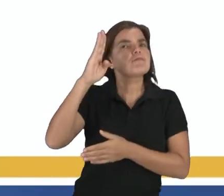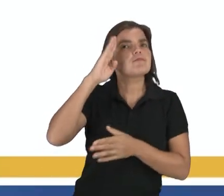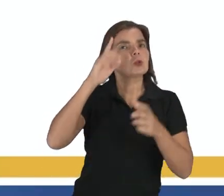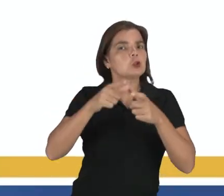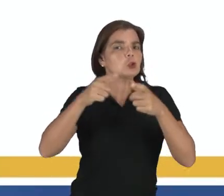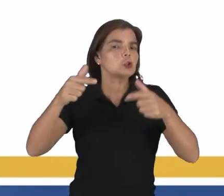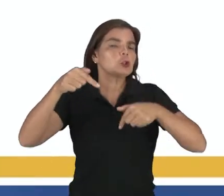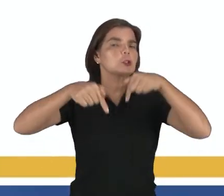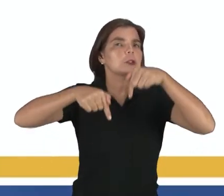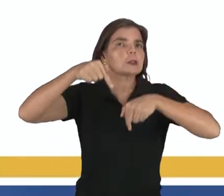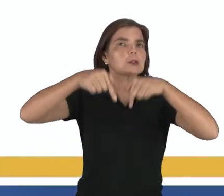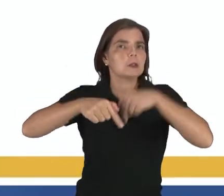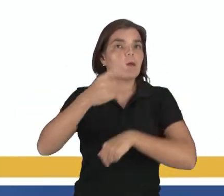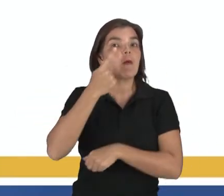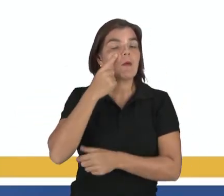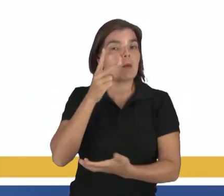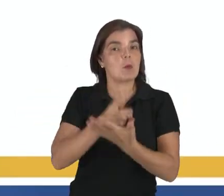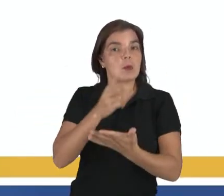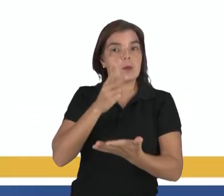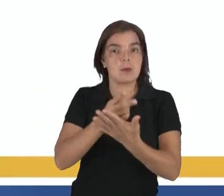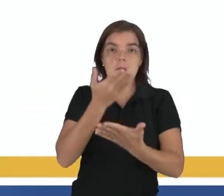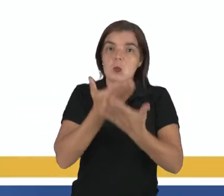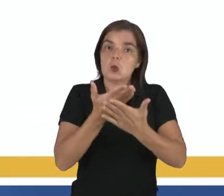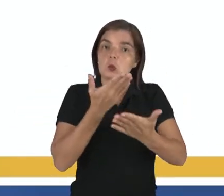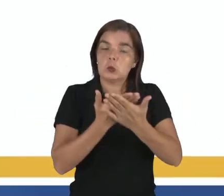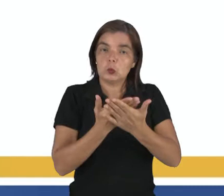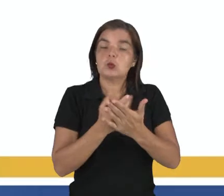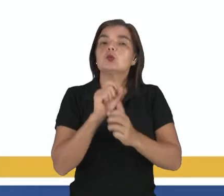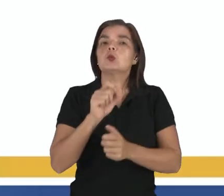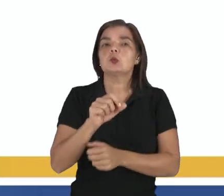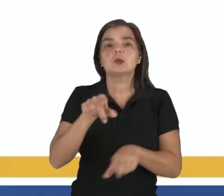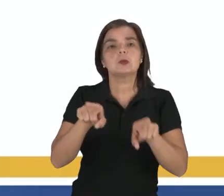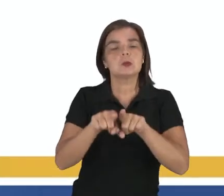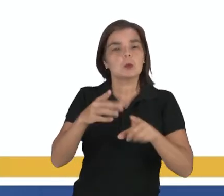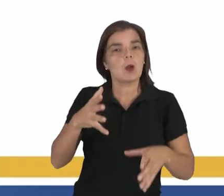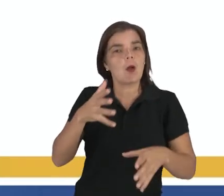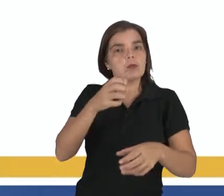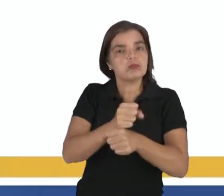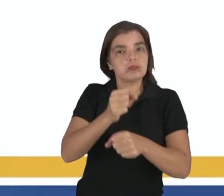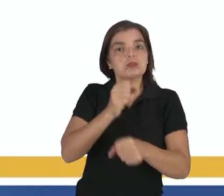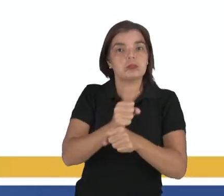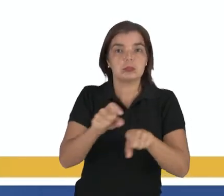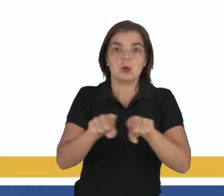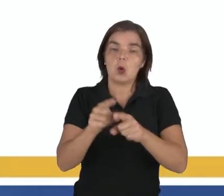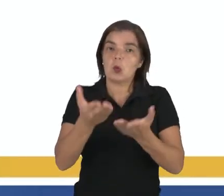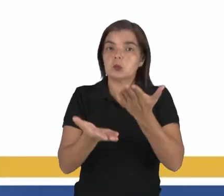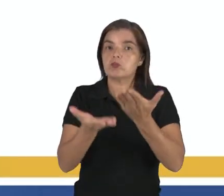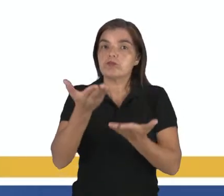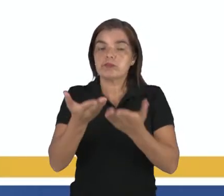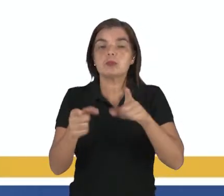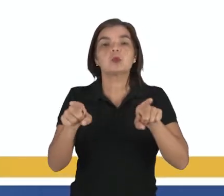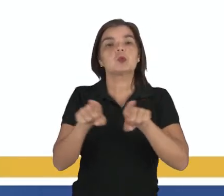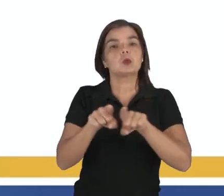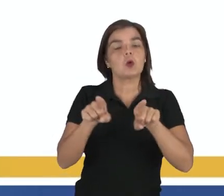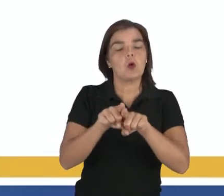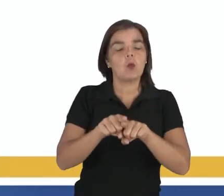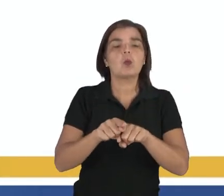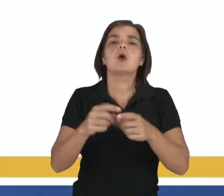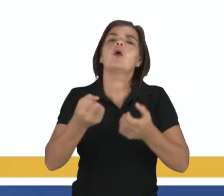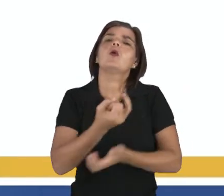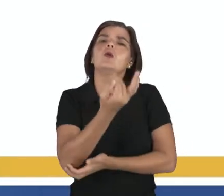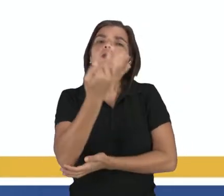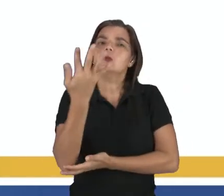principais grandezas químicas que a gente sempre aborda quando a gente trabalha o cálculo estequiométrico, ou balanceamento, ou